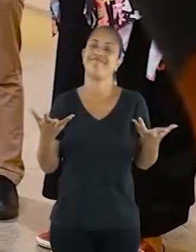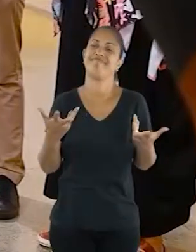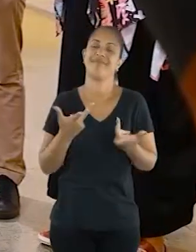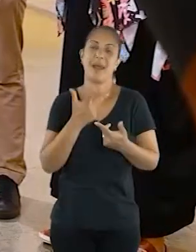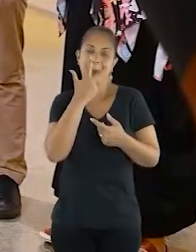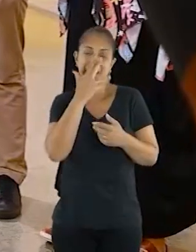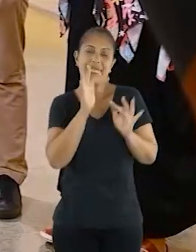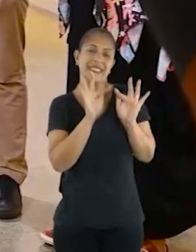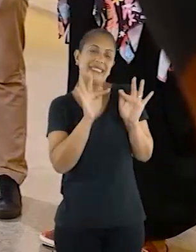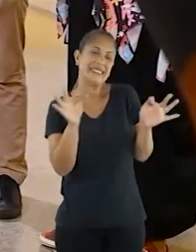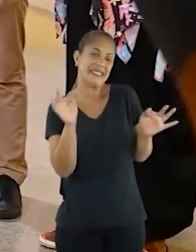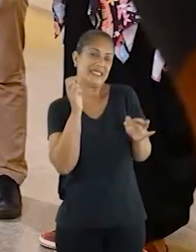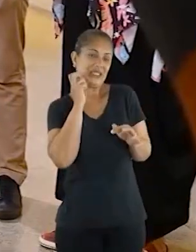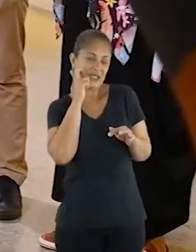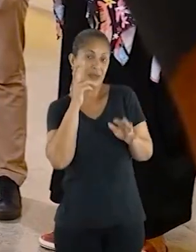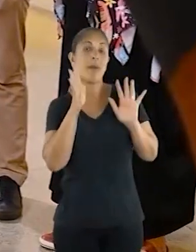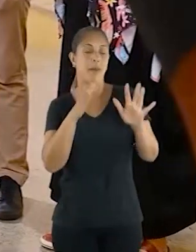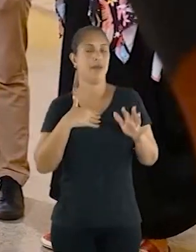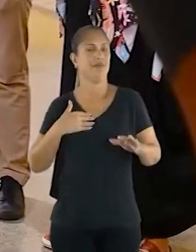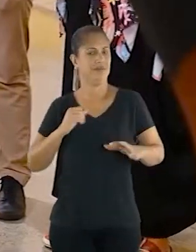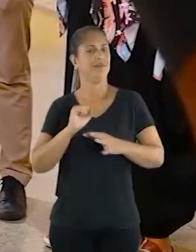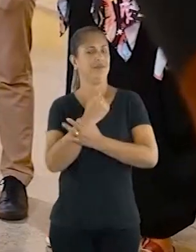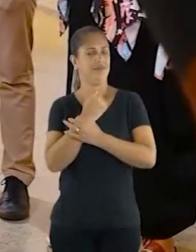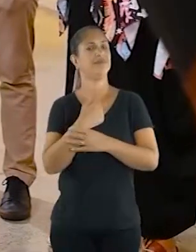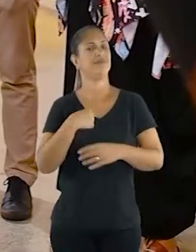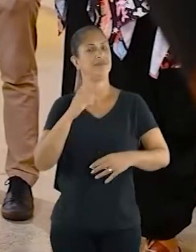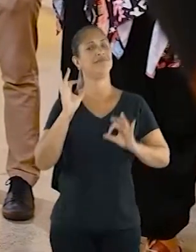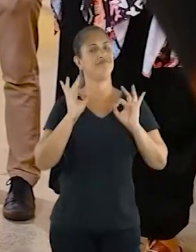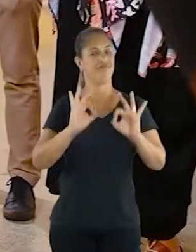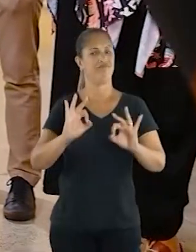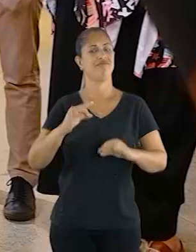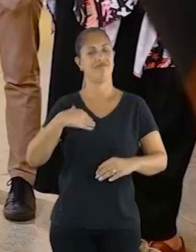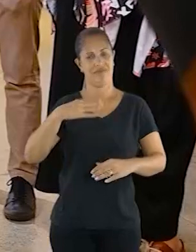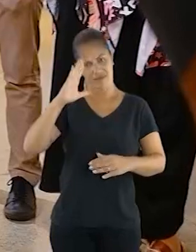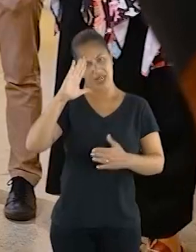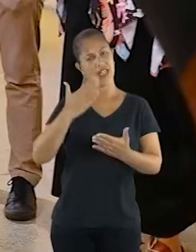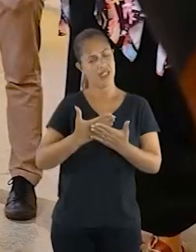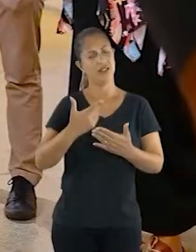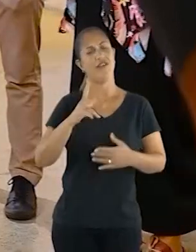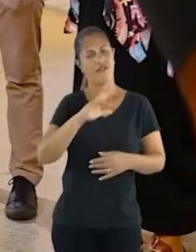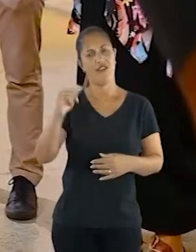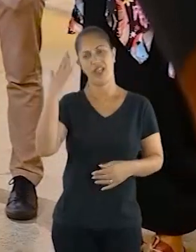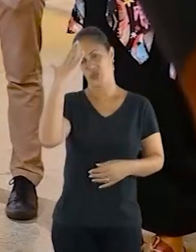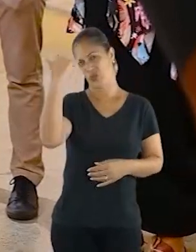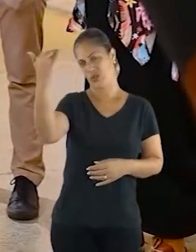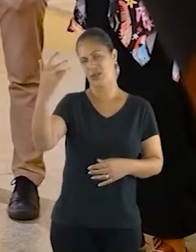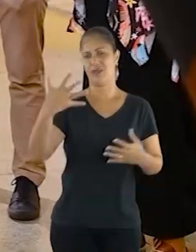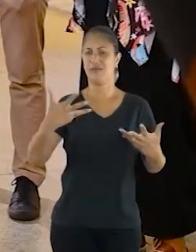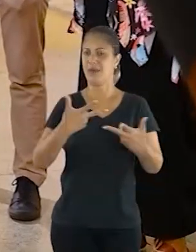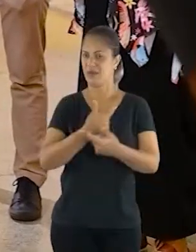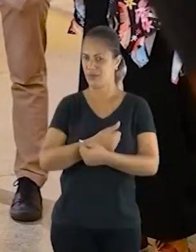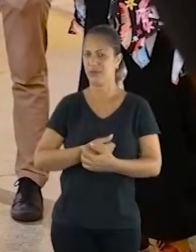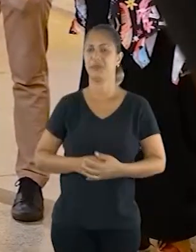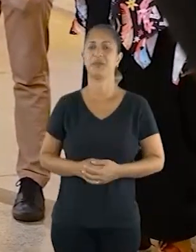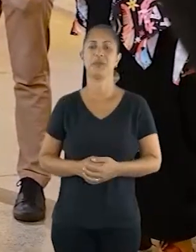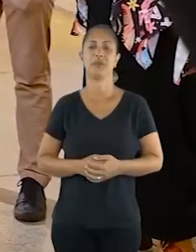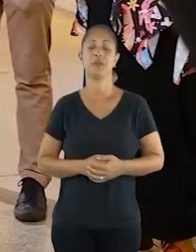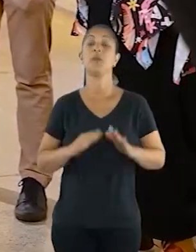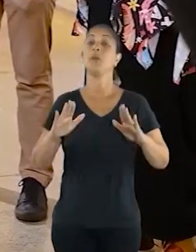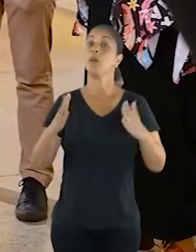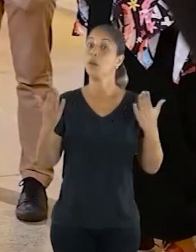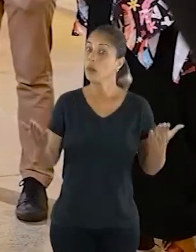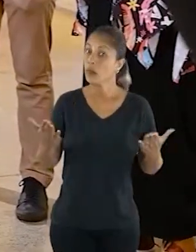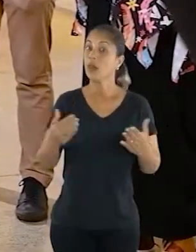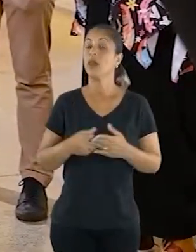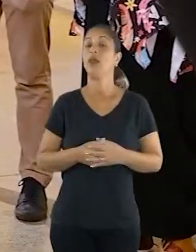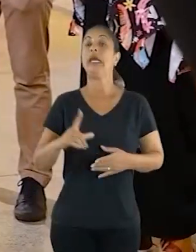tímida, entendeu? Mas eu asseguro que fora daqui fez um sucesso incrível, né? E